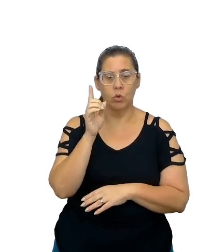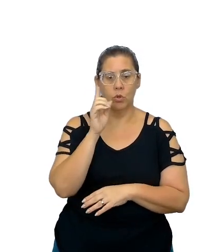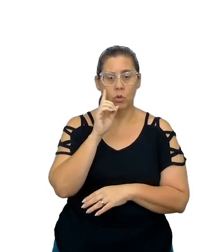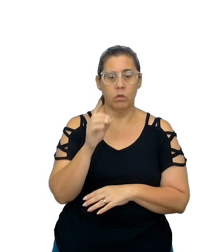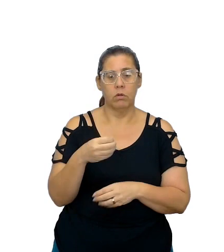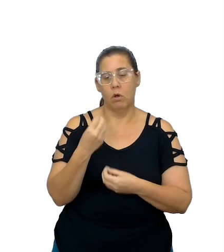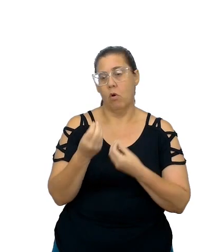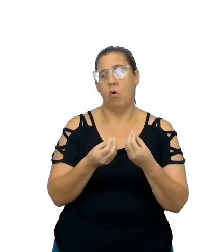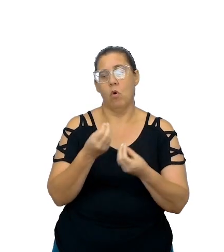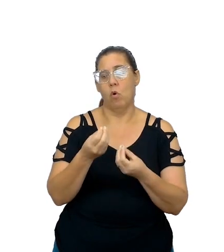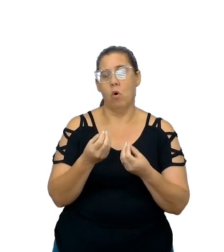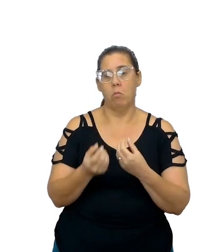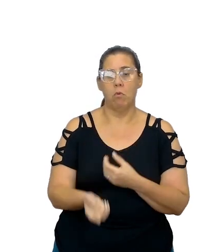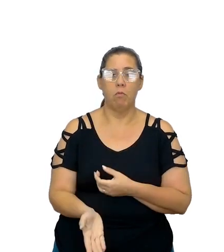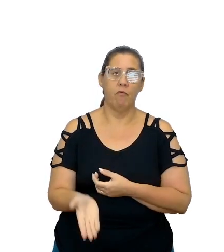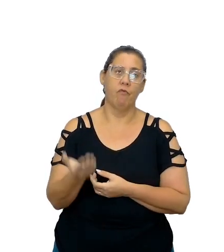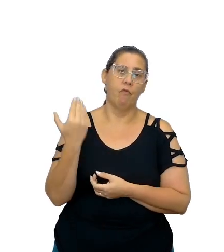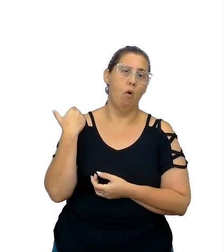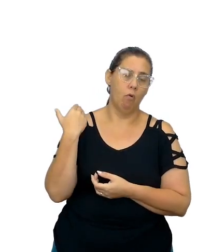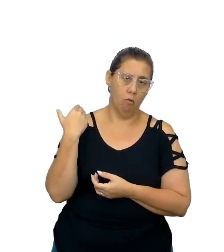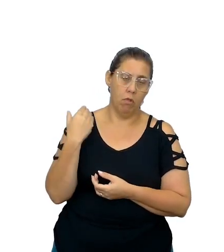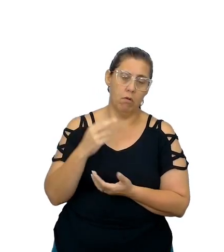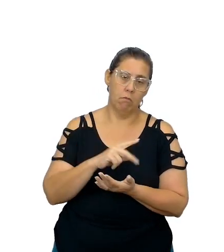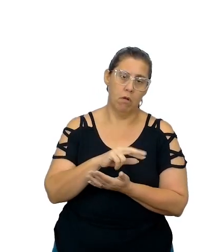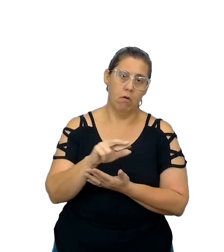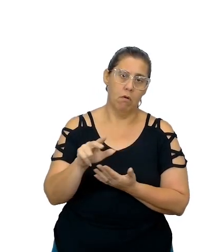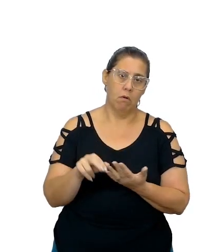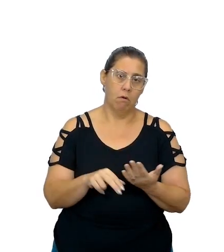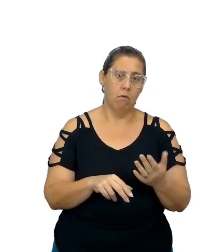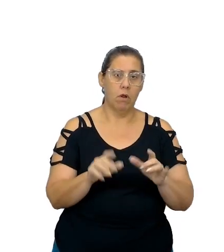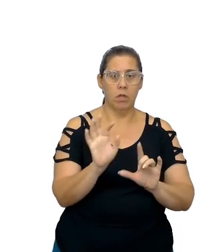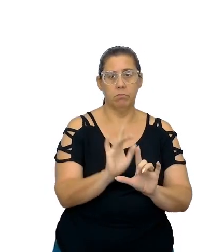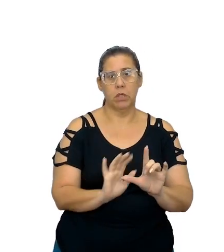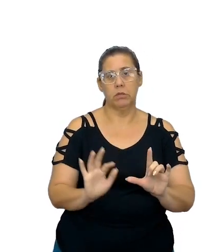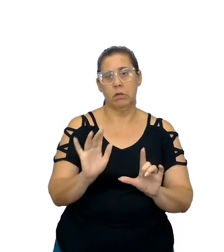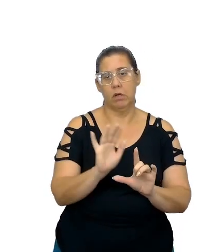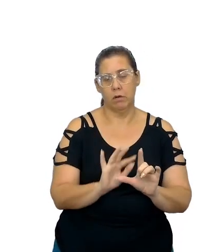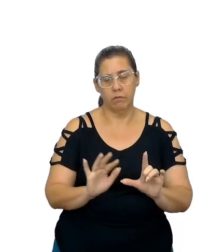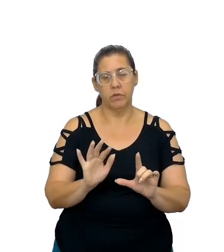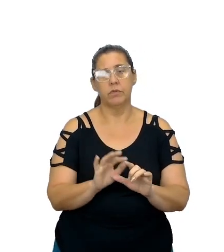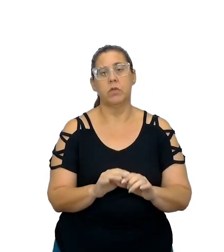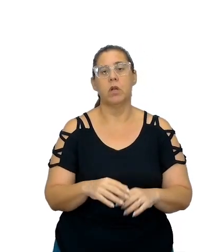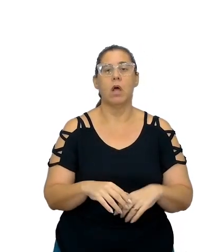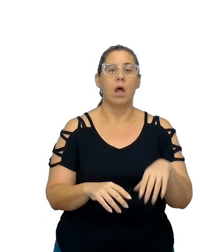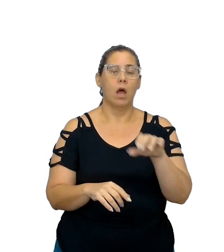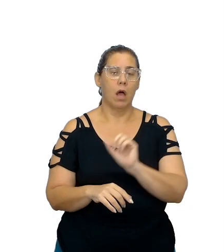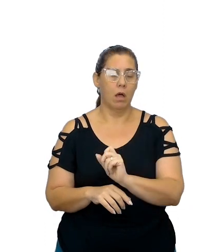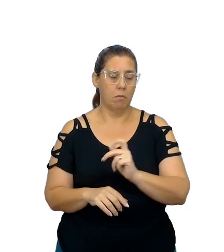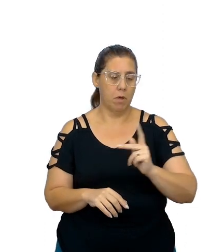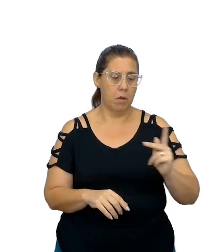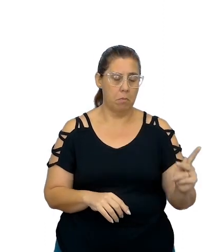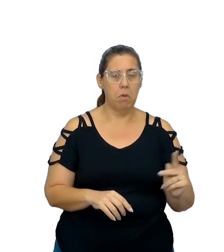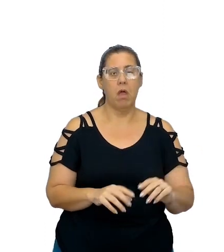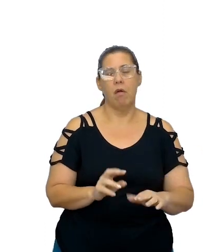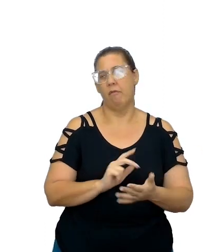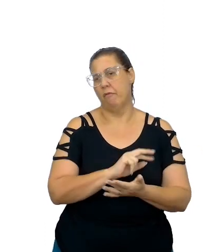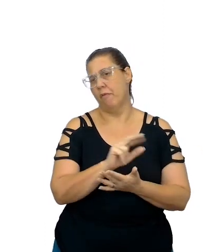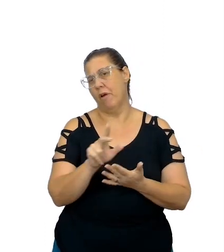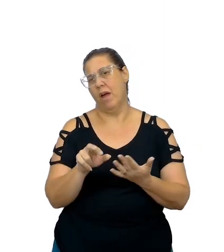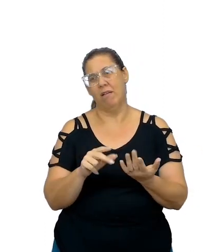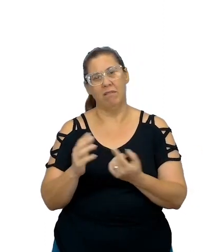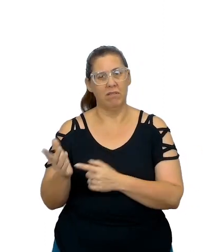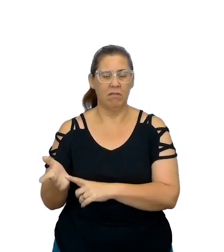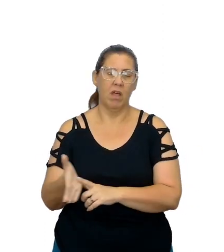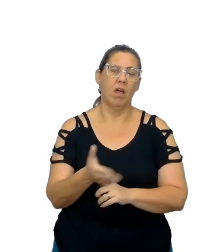como retornar mais. Não é? São várias plataformas, vários aplicativos, vários recursos